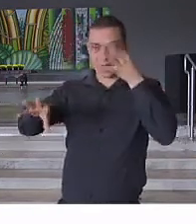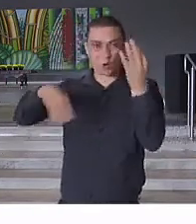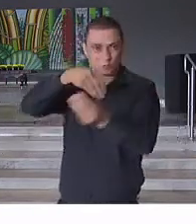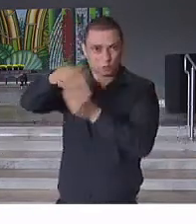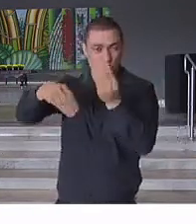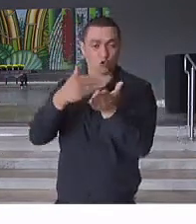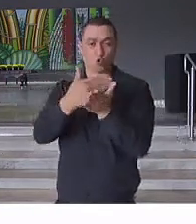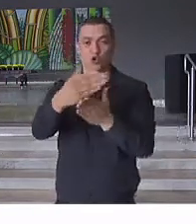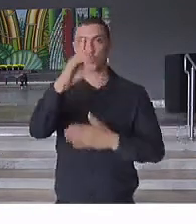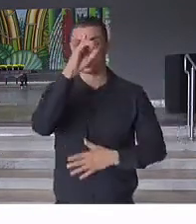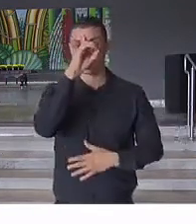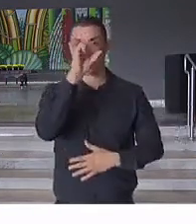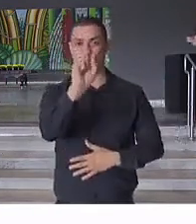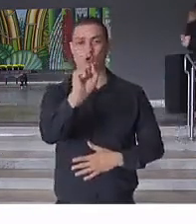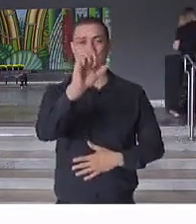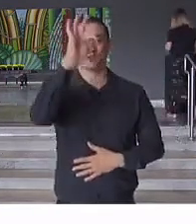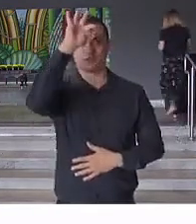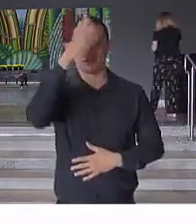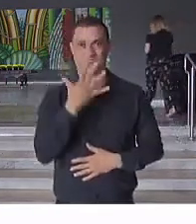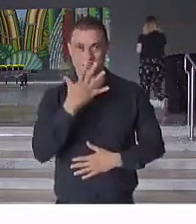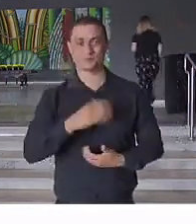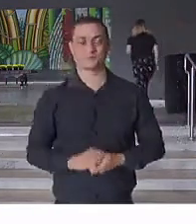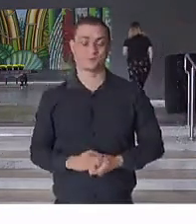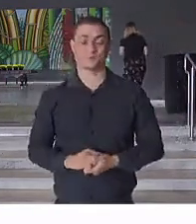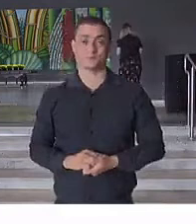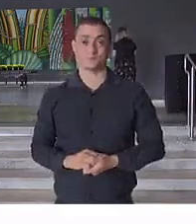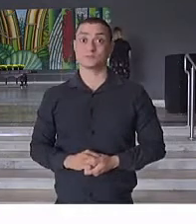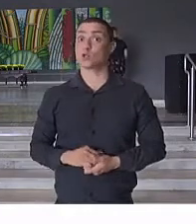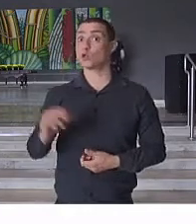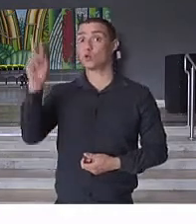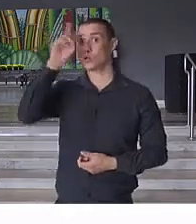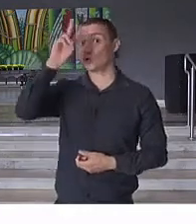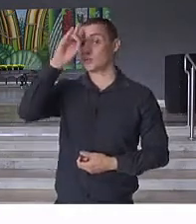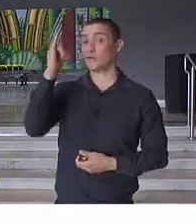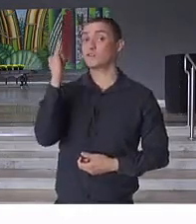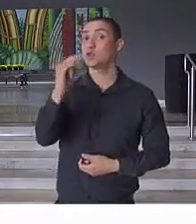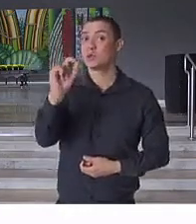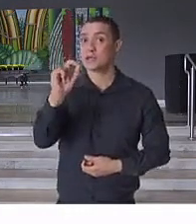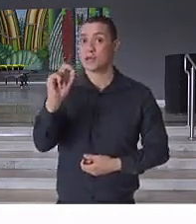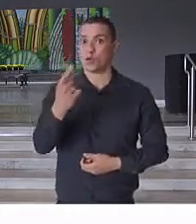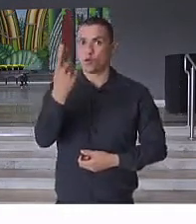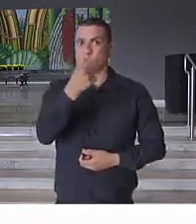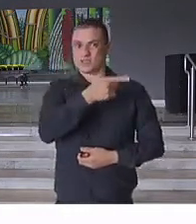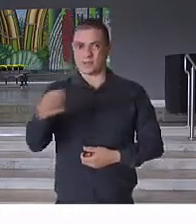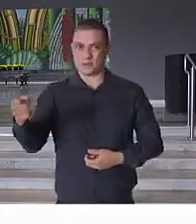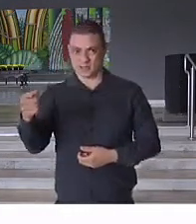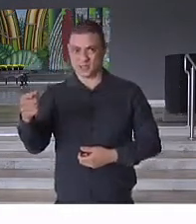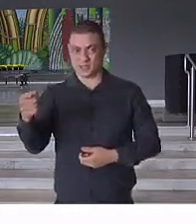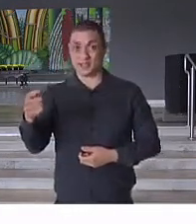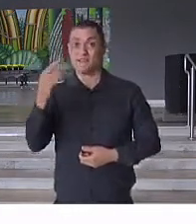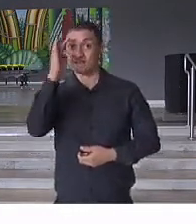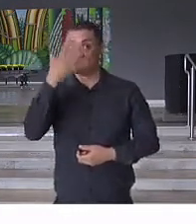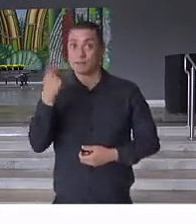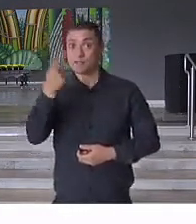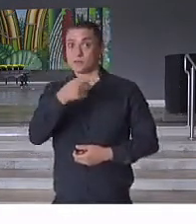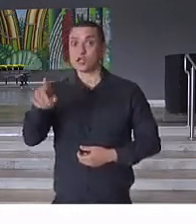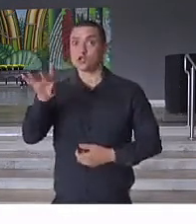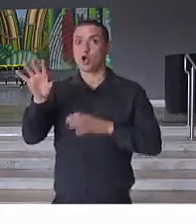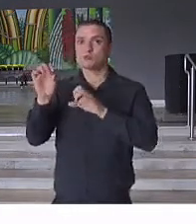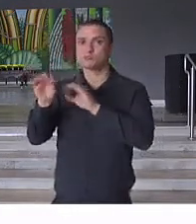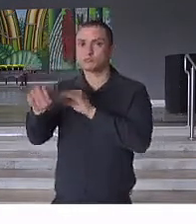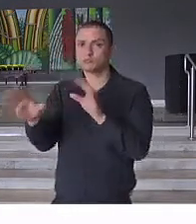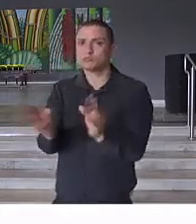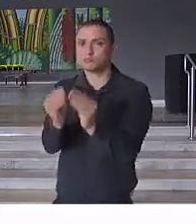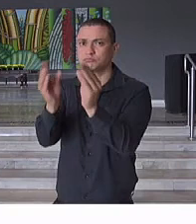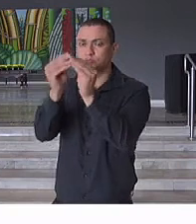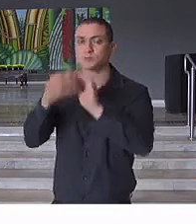tecnologia, começará no dia 8 de fevereiro. Então, lembrando que a primeira semana de fevereiro será para formação. E,